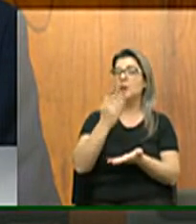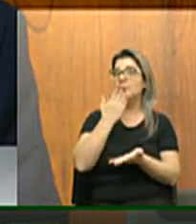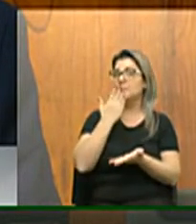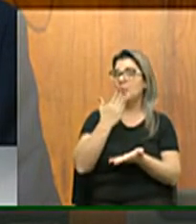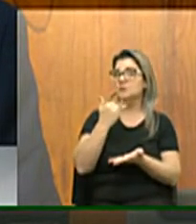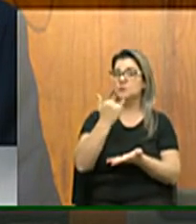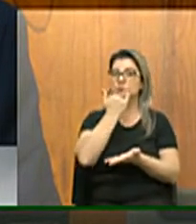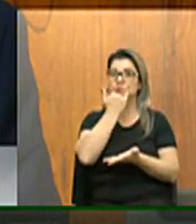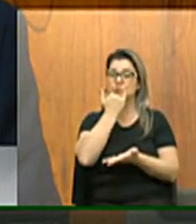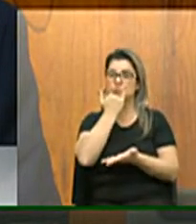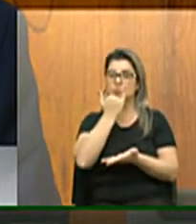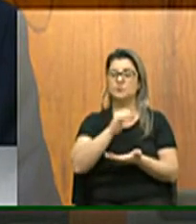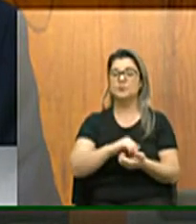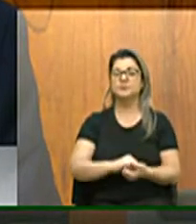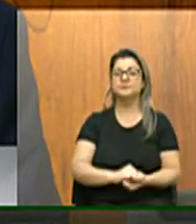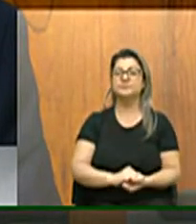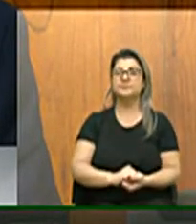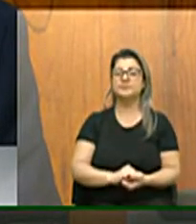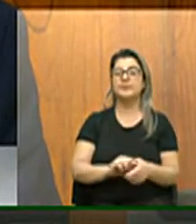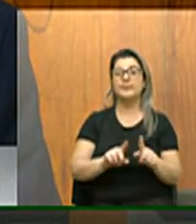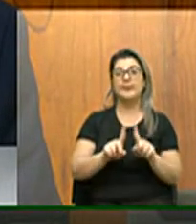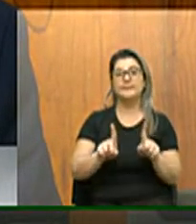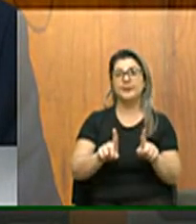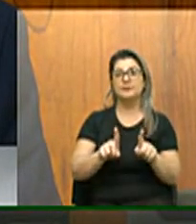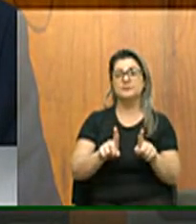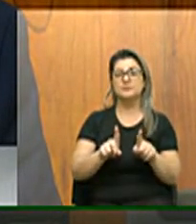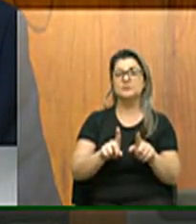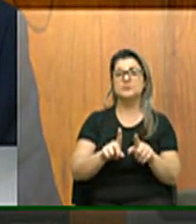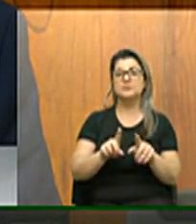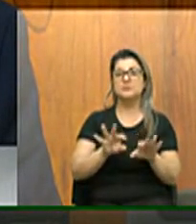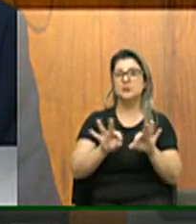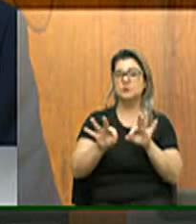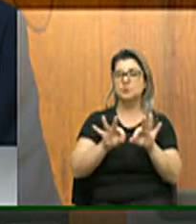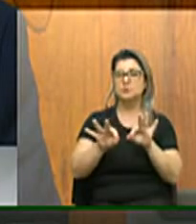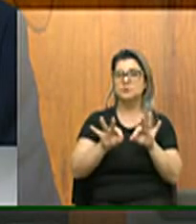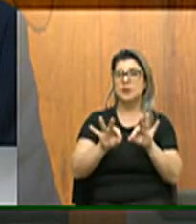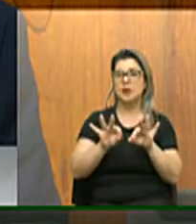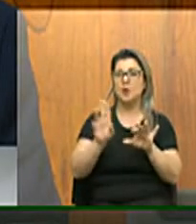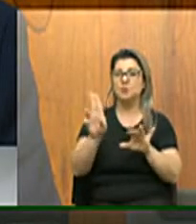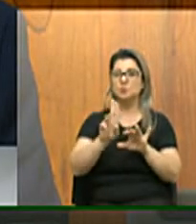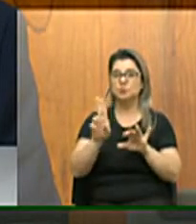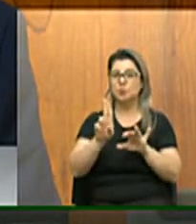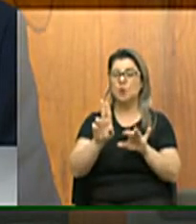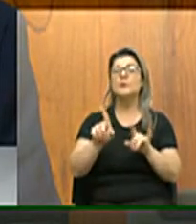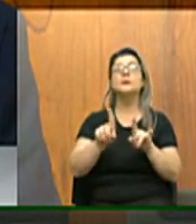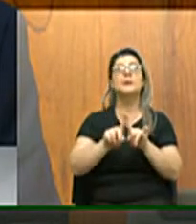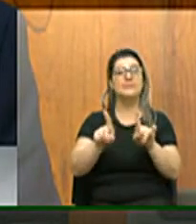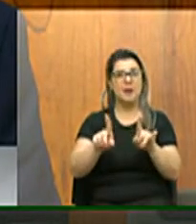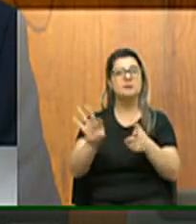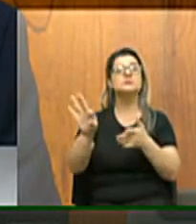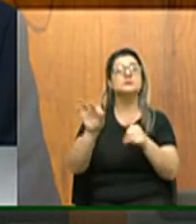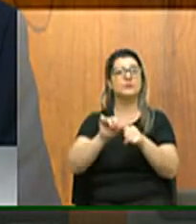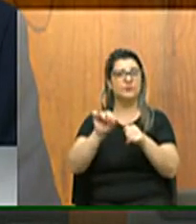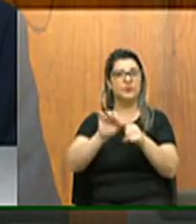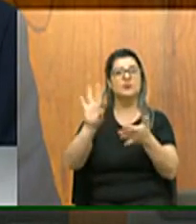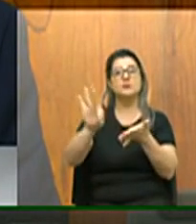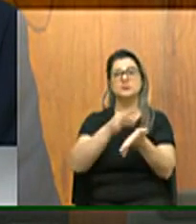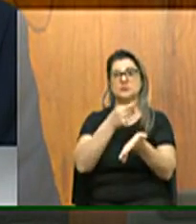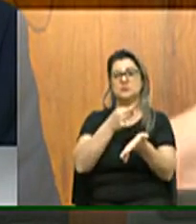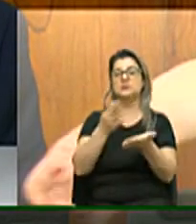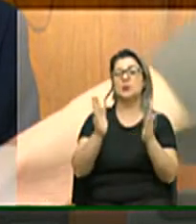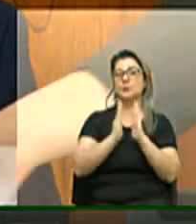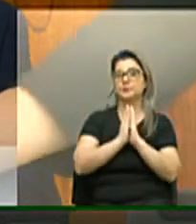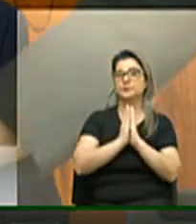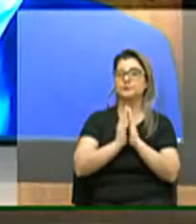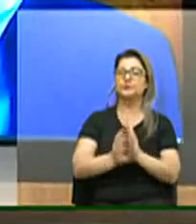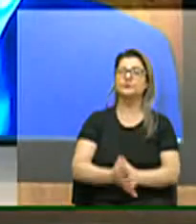na próxima gentileza de deixar ajustado com o nome, deputado Marinho, com mais feita sua inscrição aqui, por gentileza. Pois eu